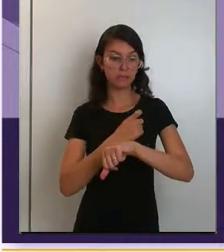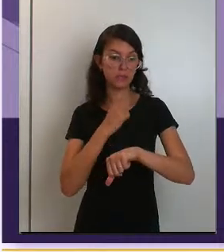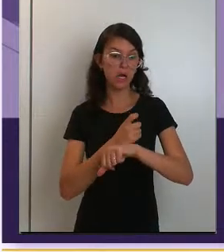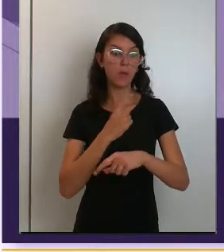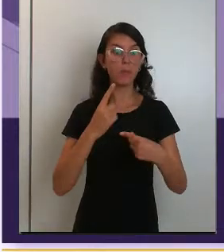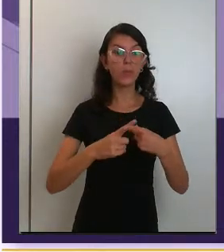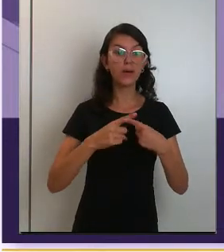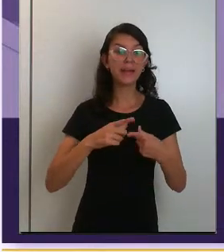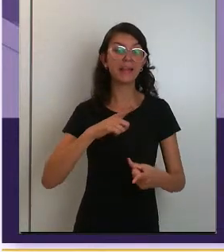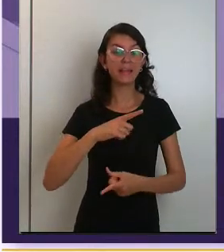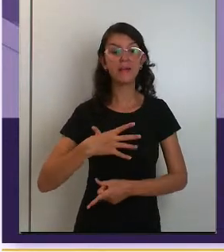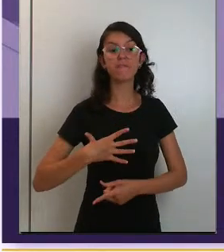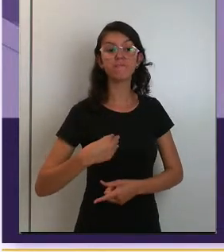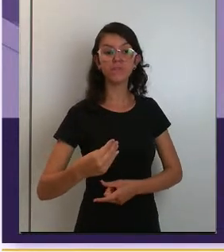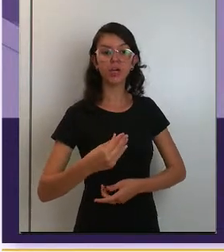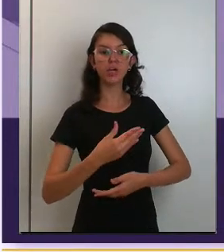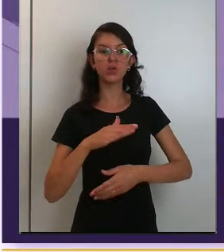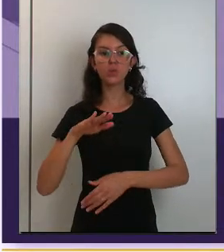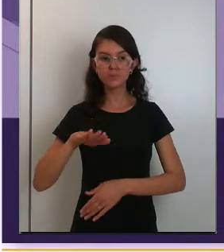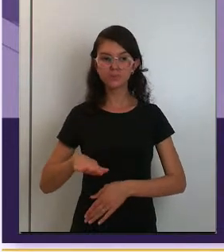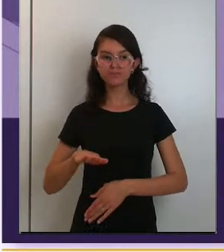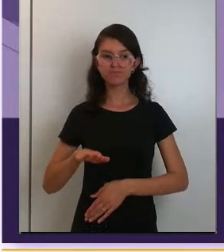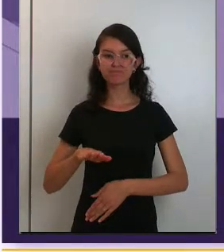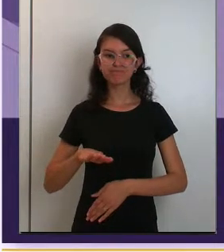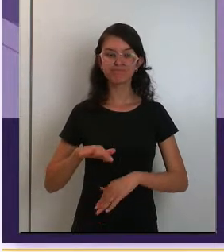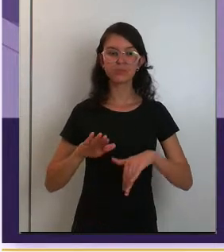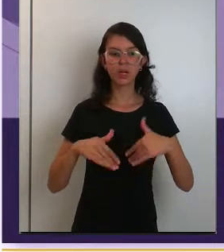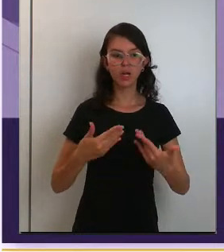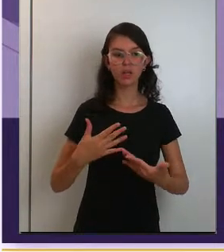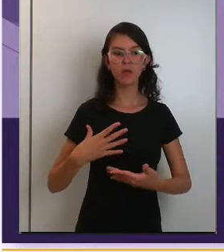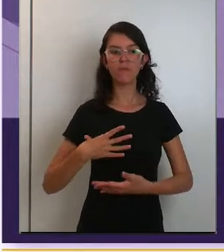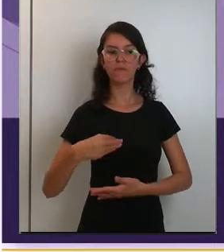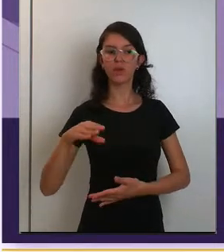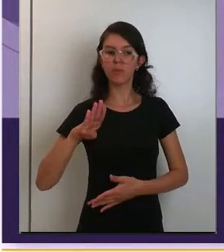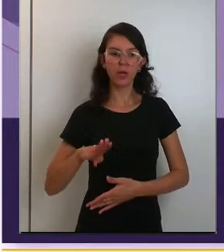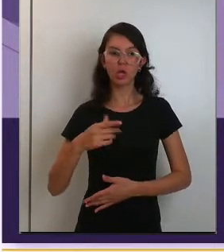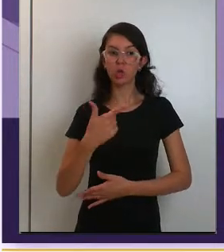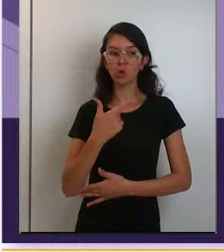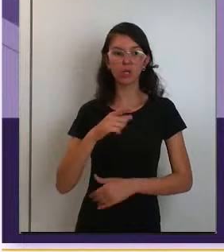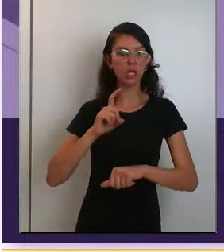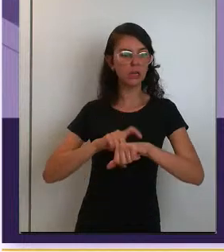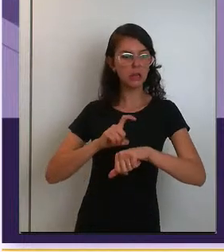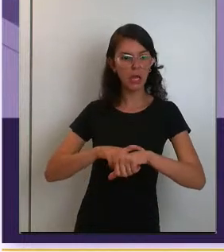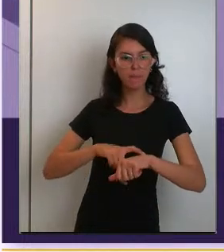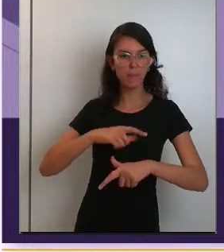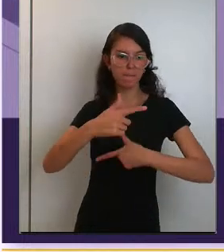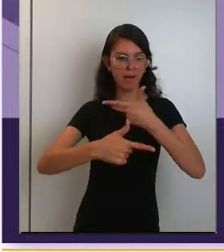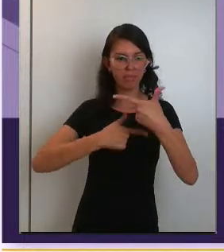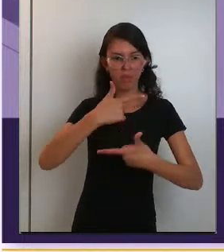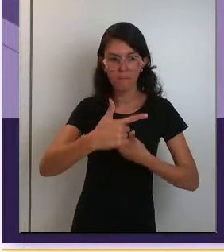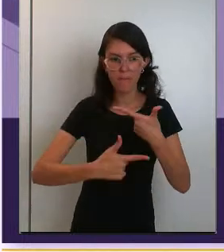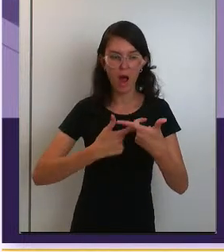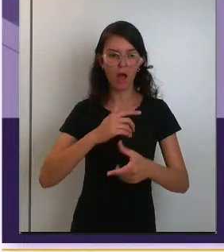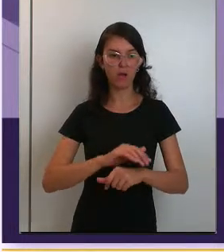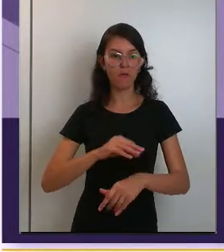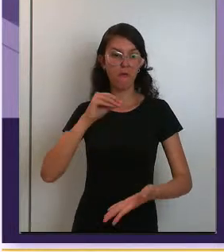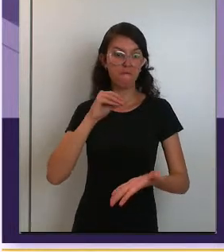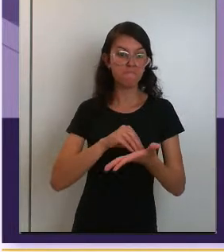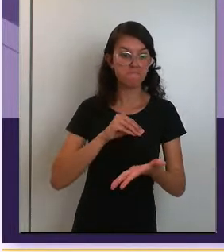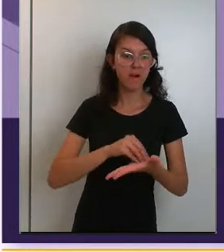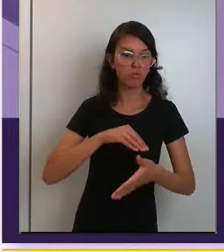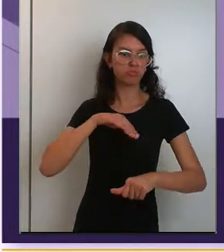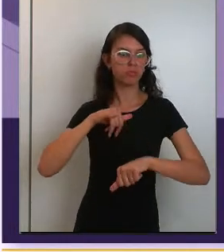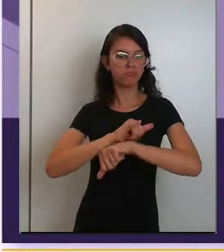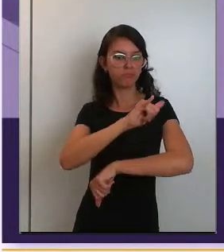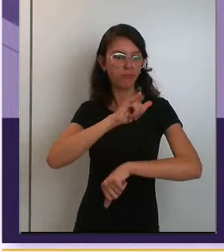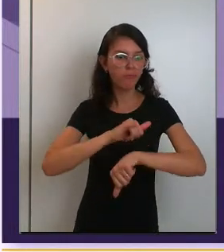filhos pequenos. Existe aquele pensamento de que uma mulher com filhos pequenos vai ter menos tempo à disposição do empregador, vai acabar faltando mais ao trabalho